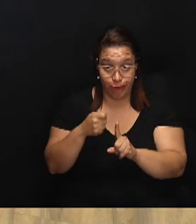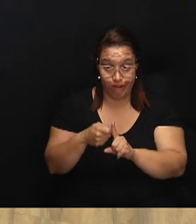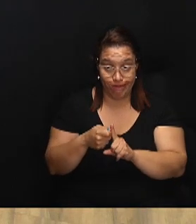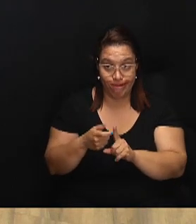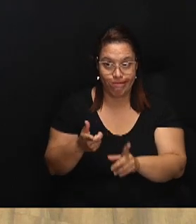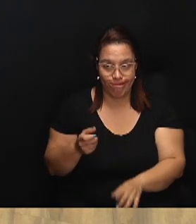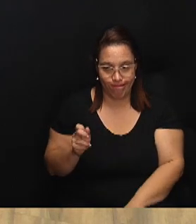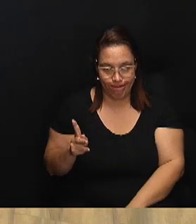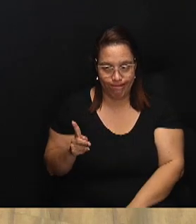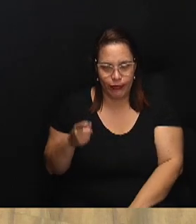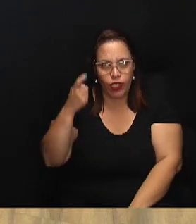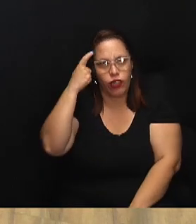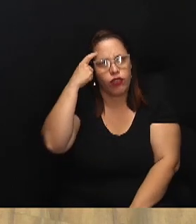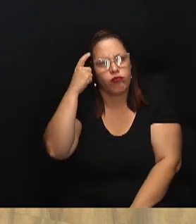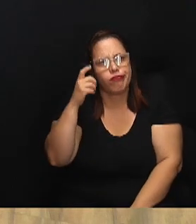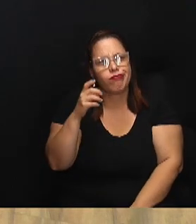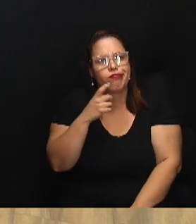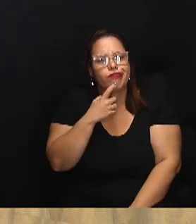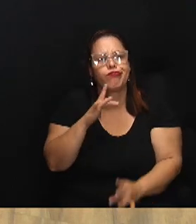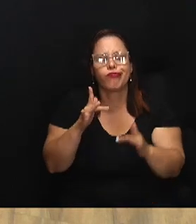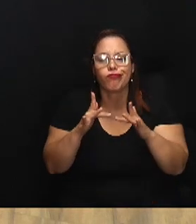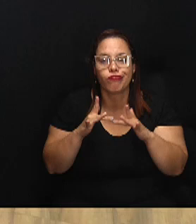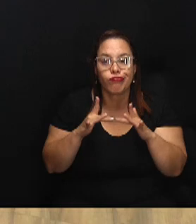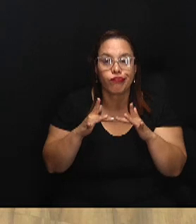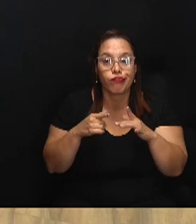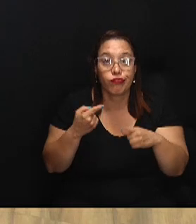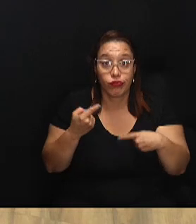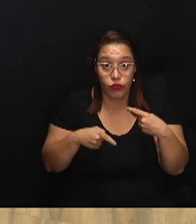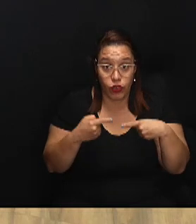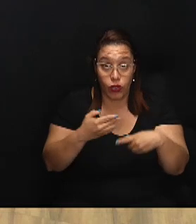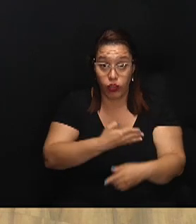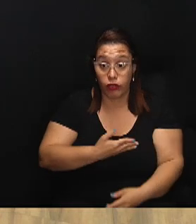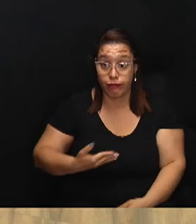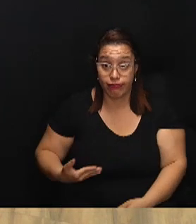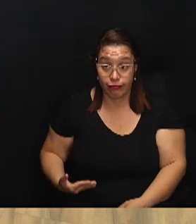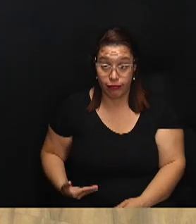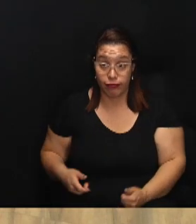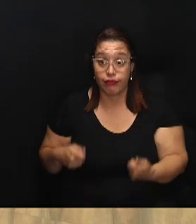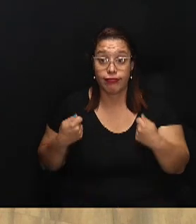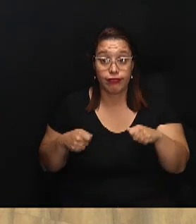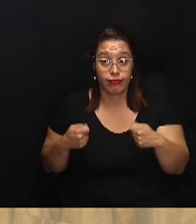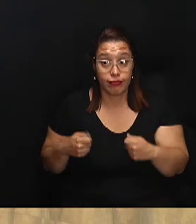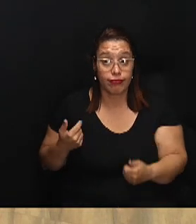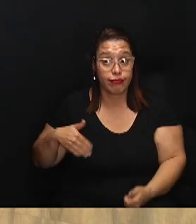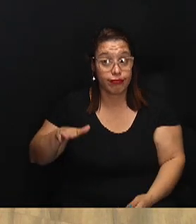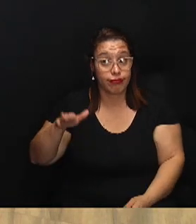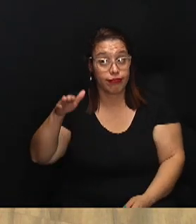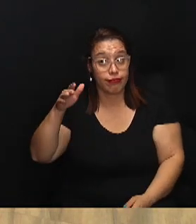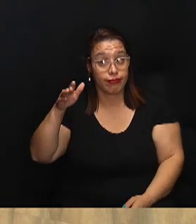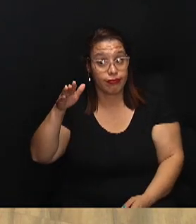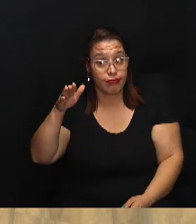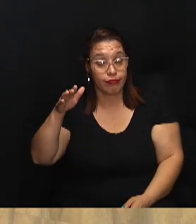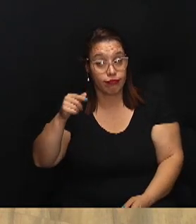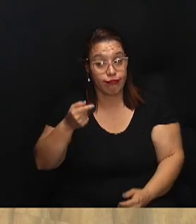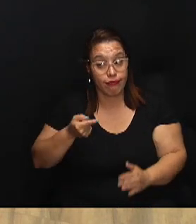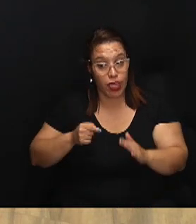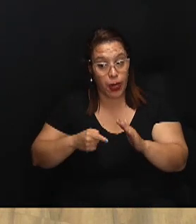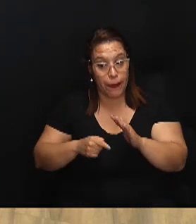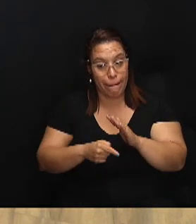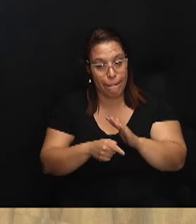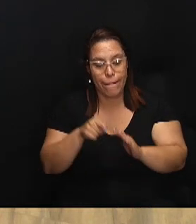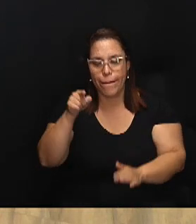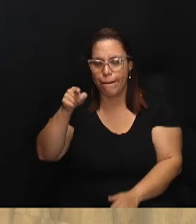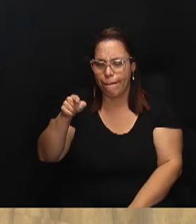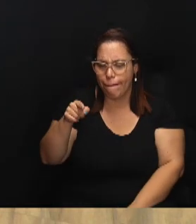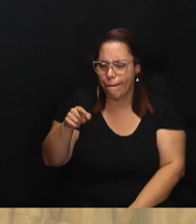gente pensa nesses canais e nessa política pública que precisa cada vez mais ser difundida, você, por